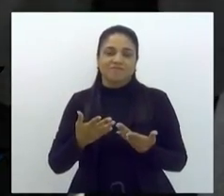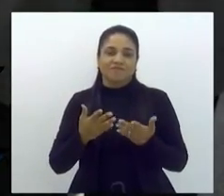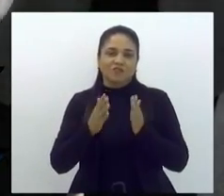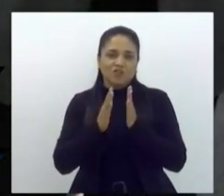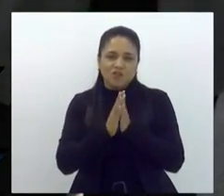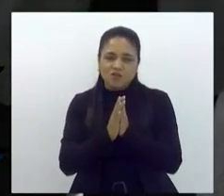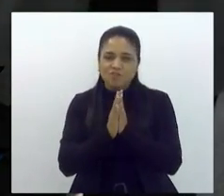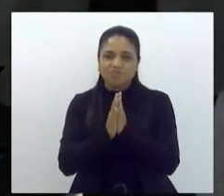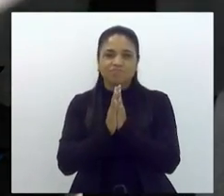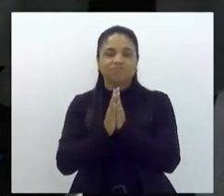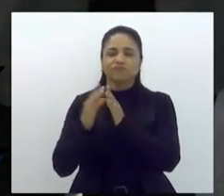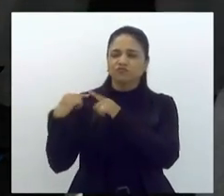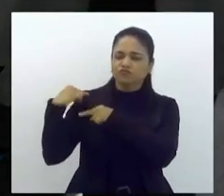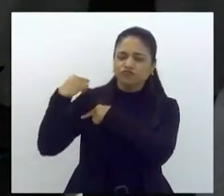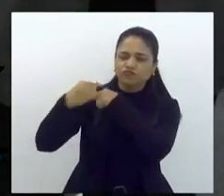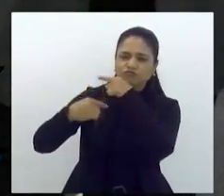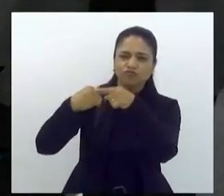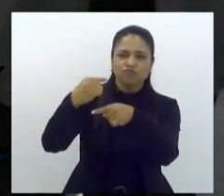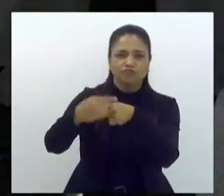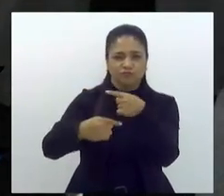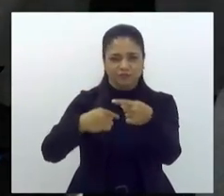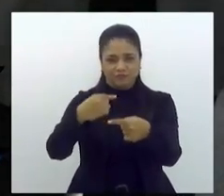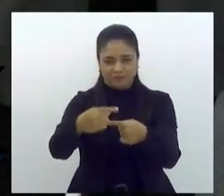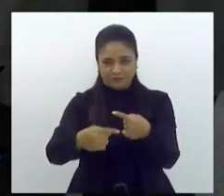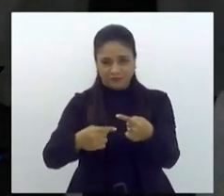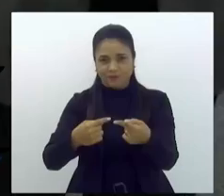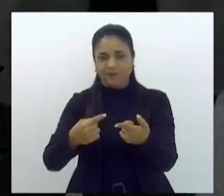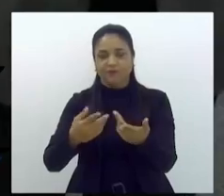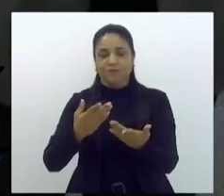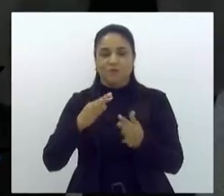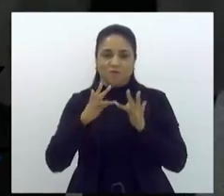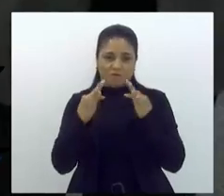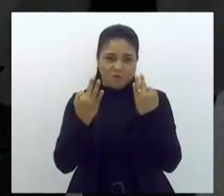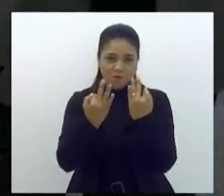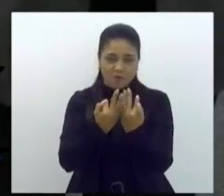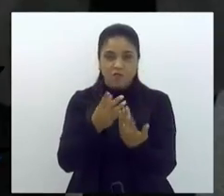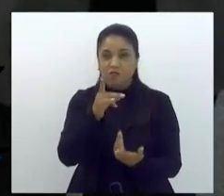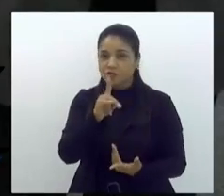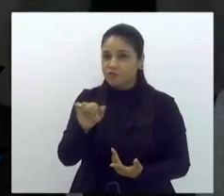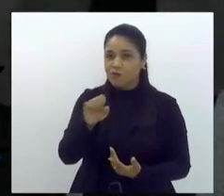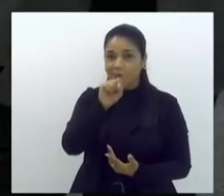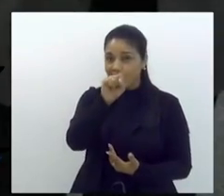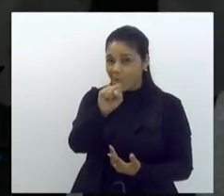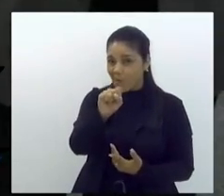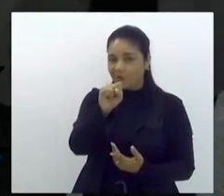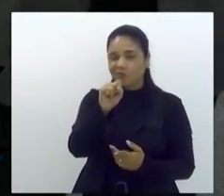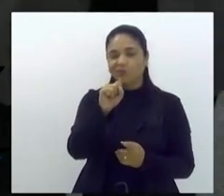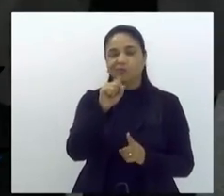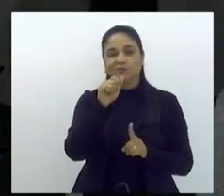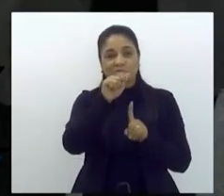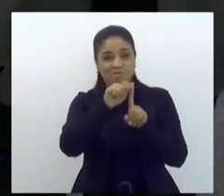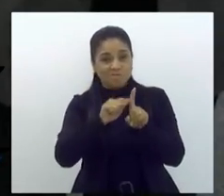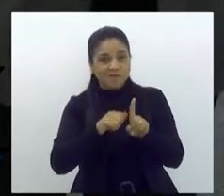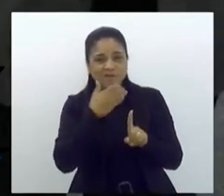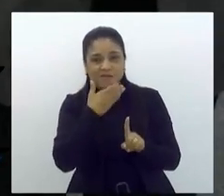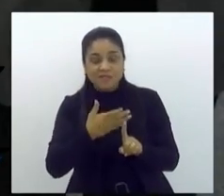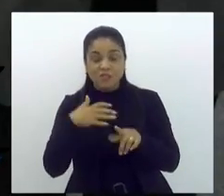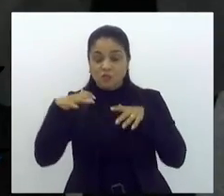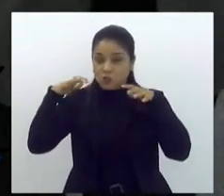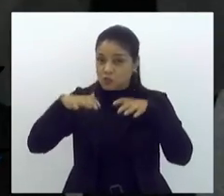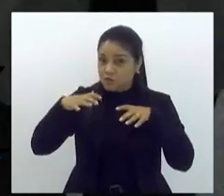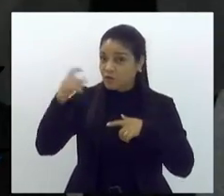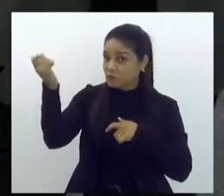ao longo de gerações passando de geração em geração todo dia oito de dezembro Faça sol faça chuva